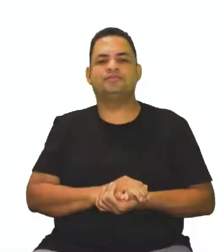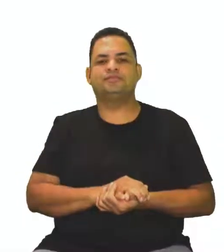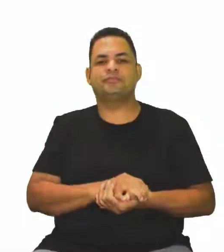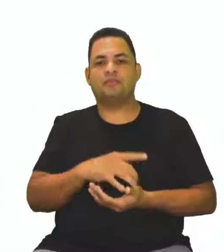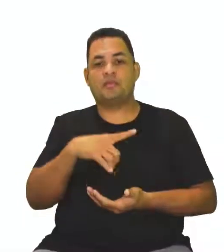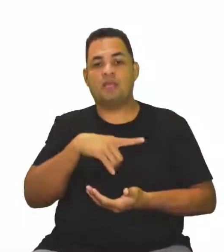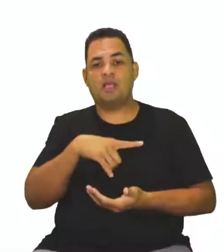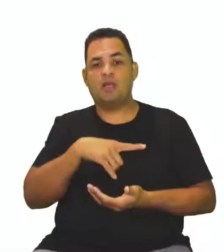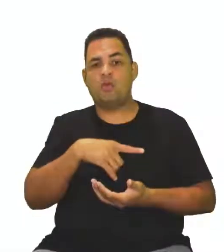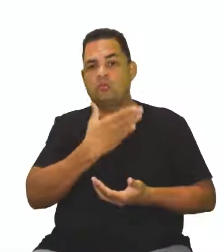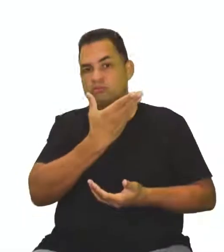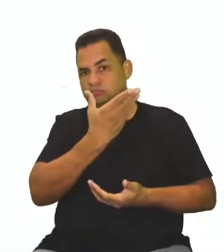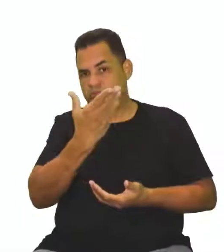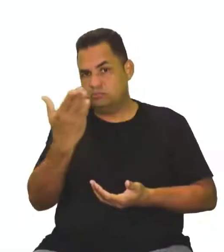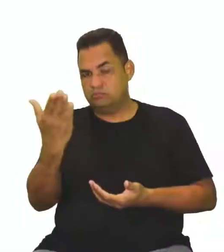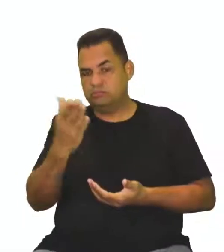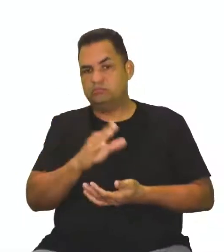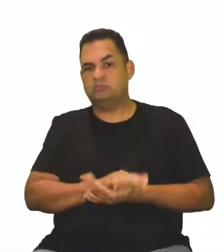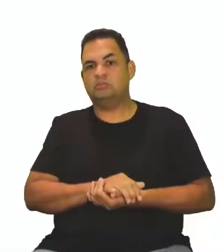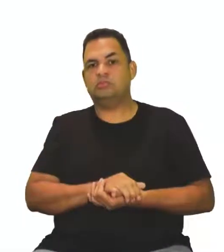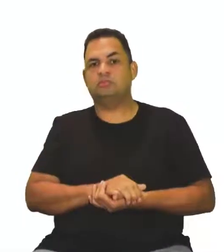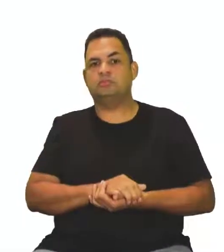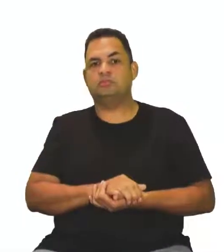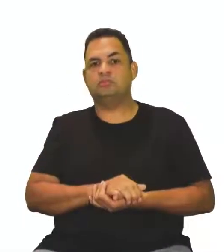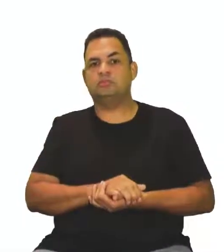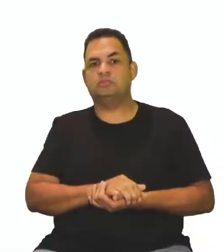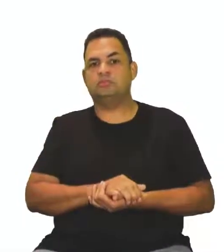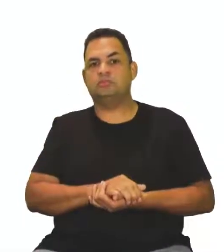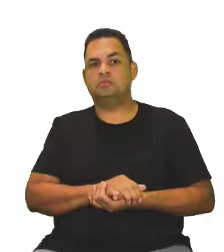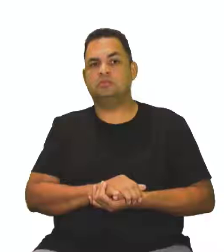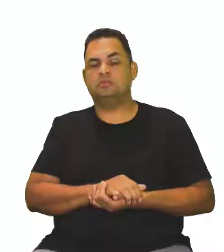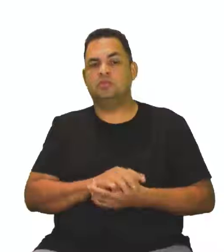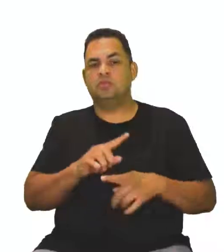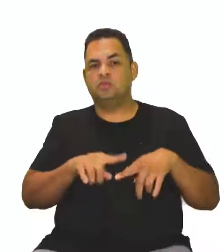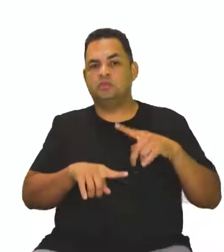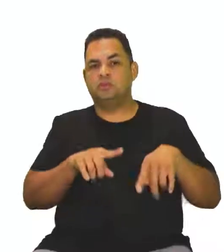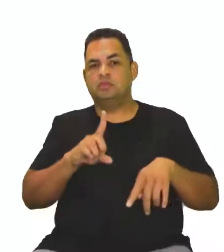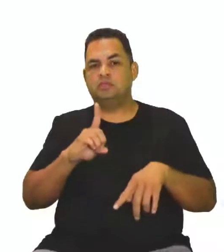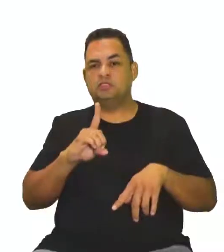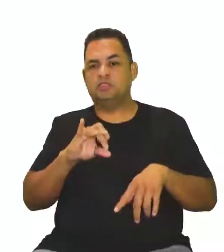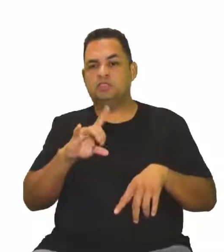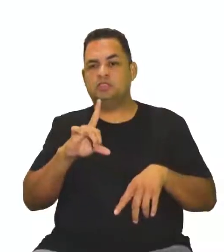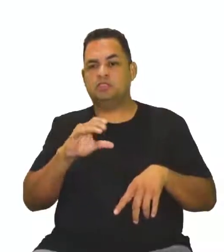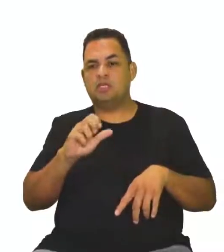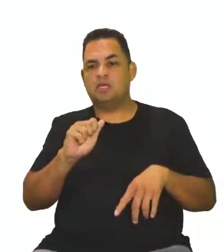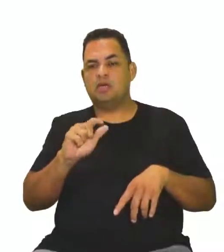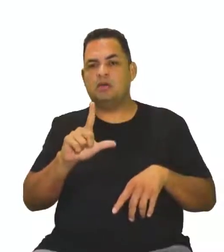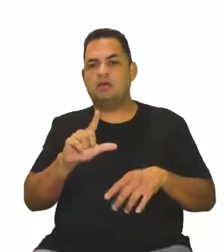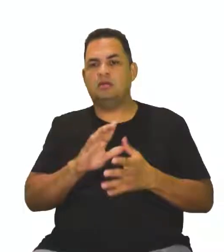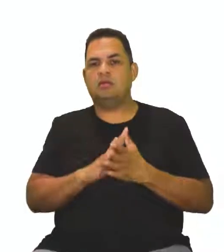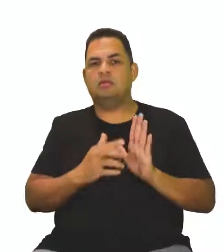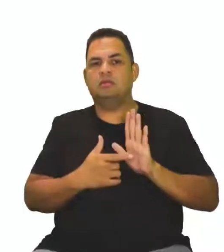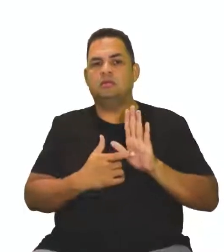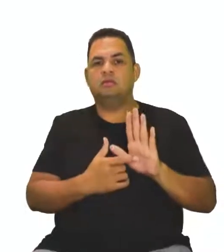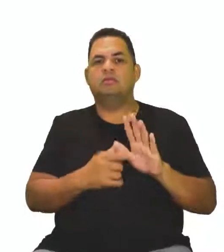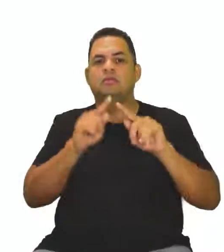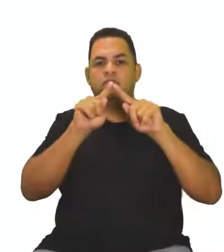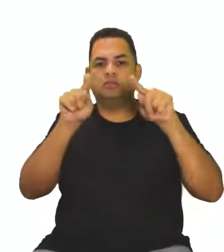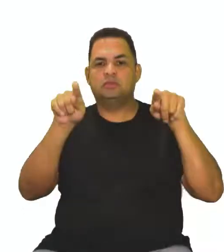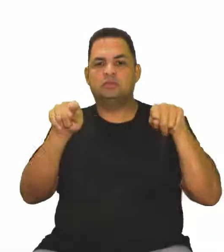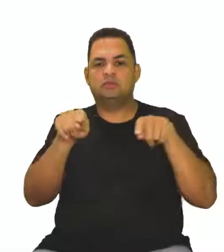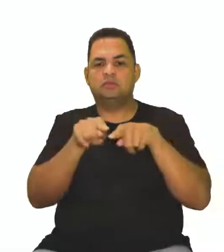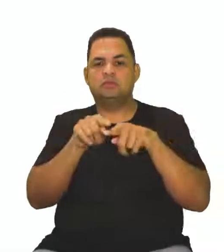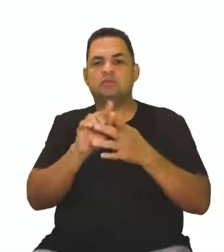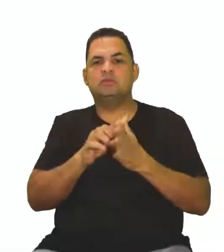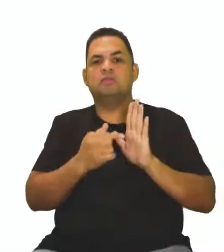ele já é digital, tá? O resultado, pessoal, do aparelho digital, ele é mostrado diretamente no display. Então, você